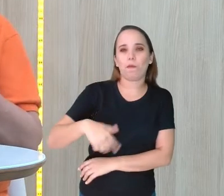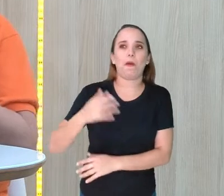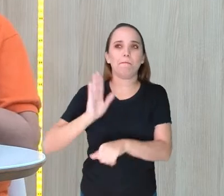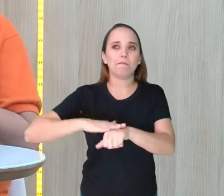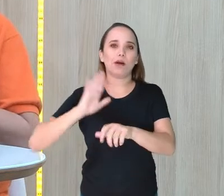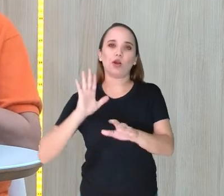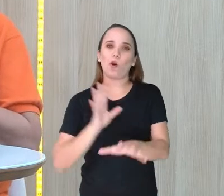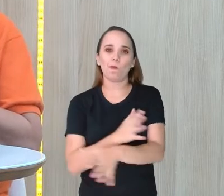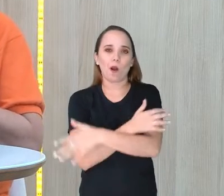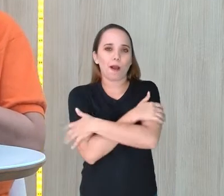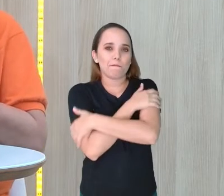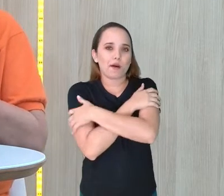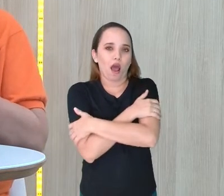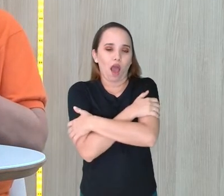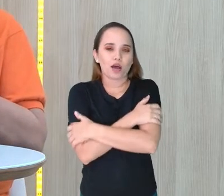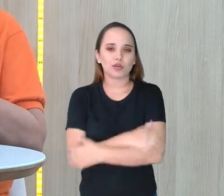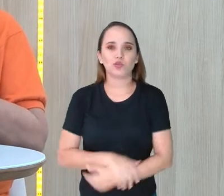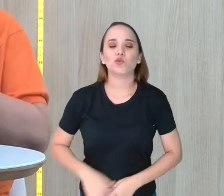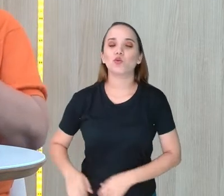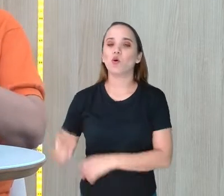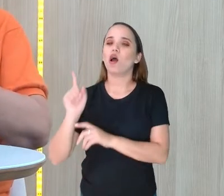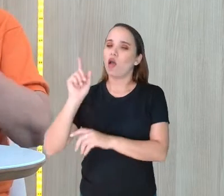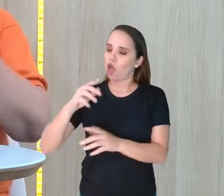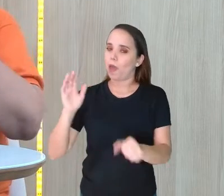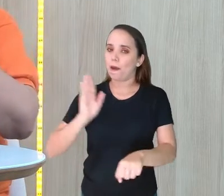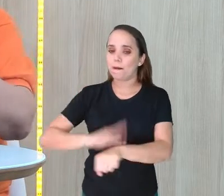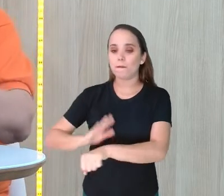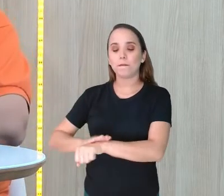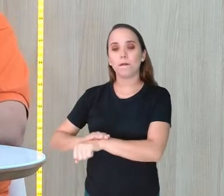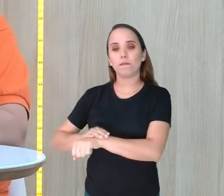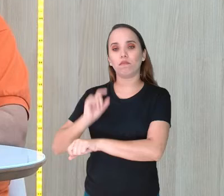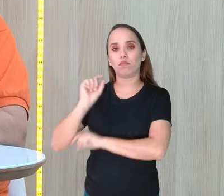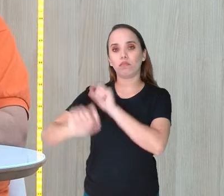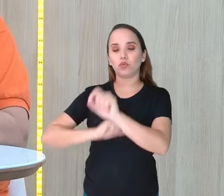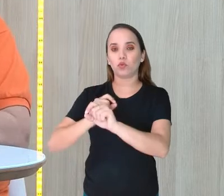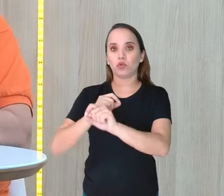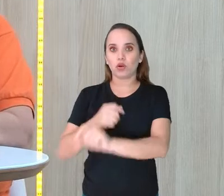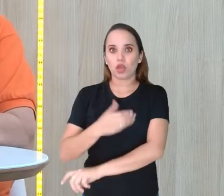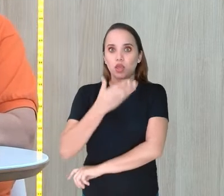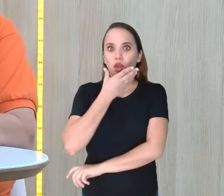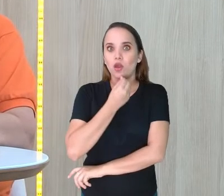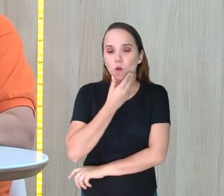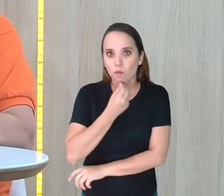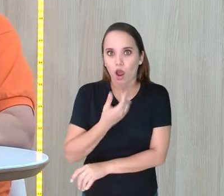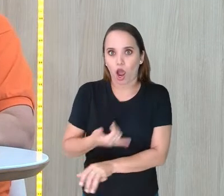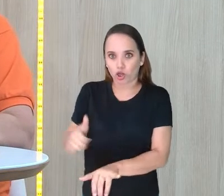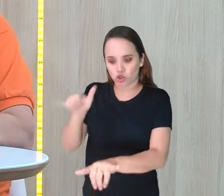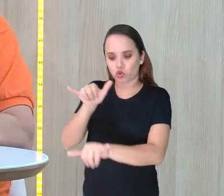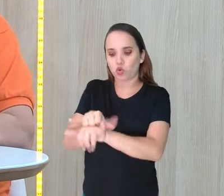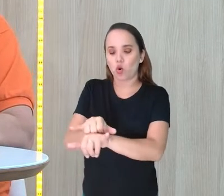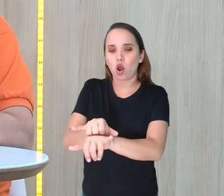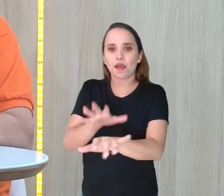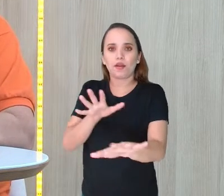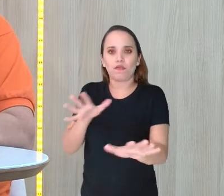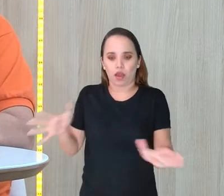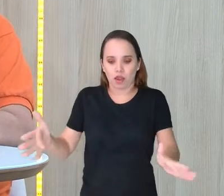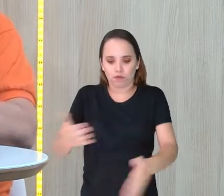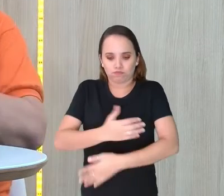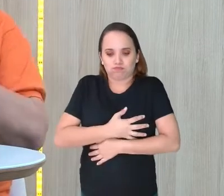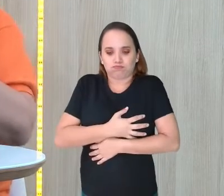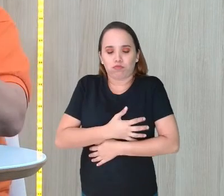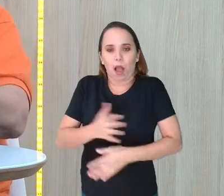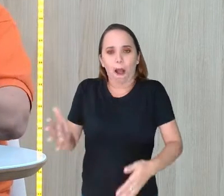como abraço nupcial, é o momento em que o macho aperta, não é, o abdômen da